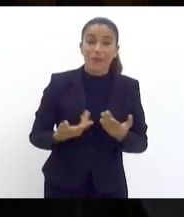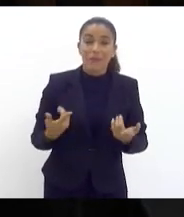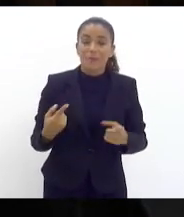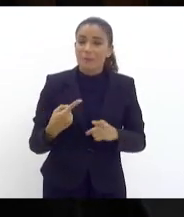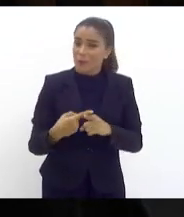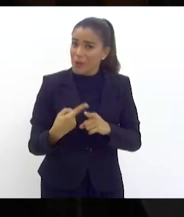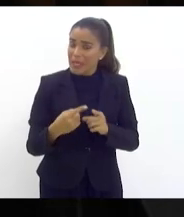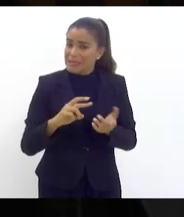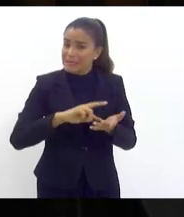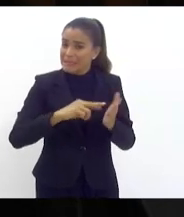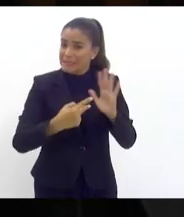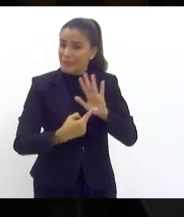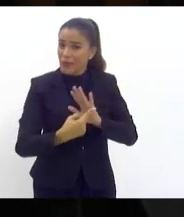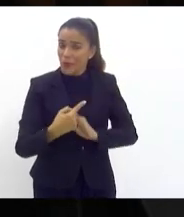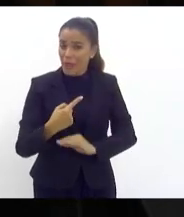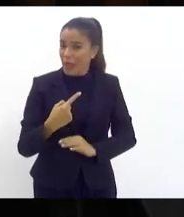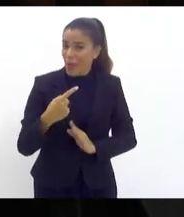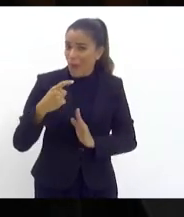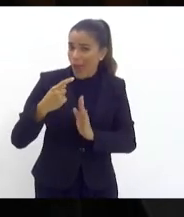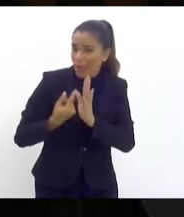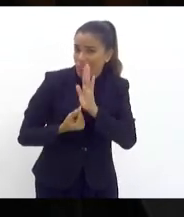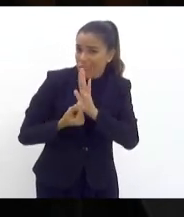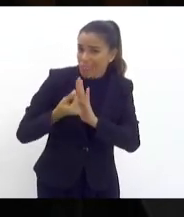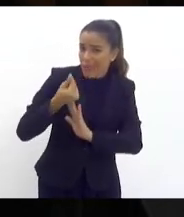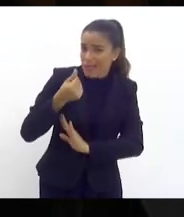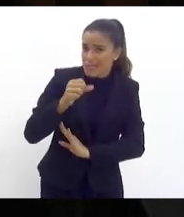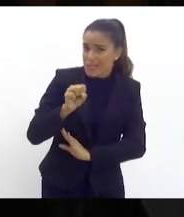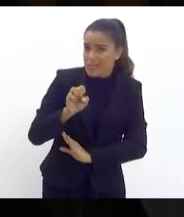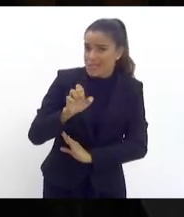o que representa uma taxa Selic